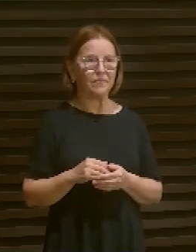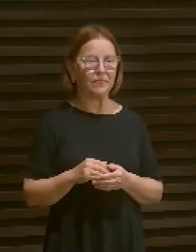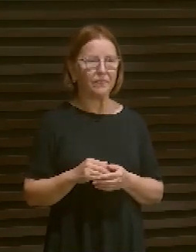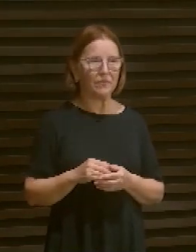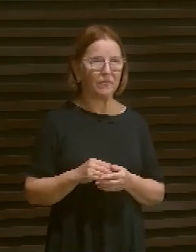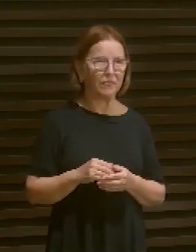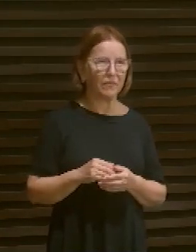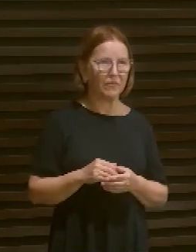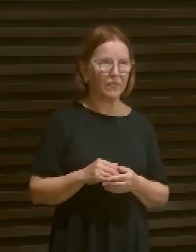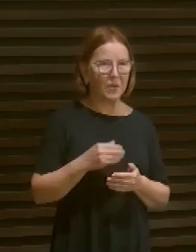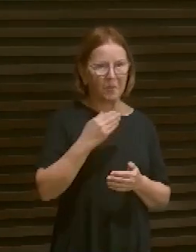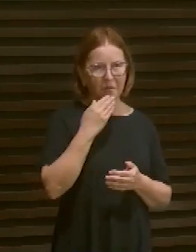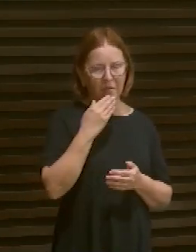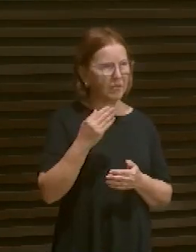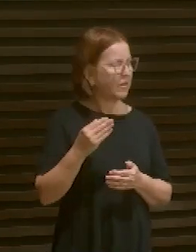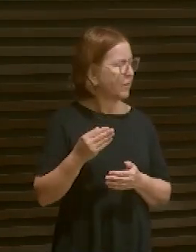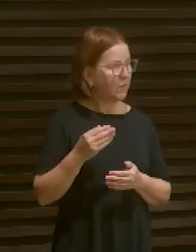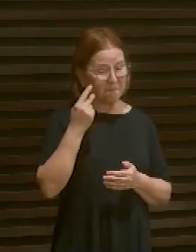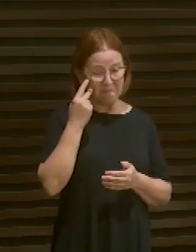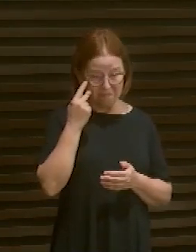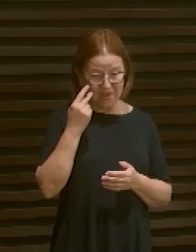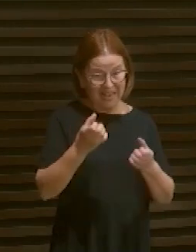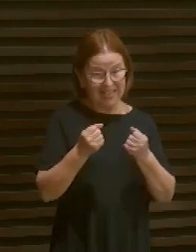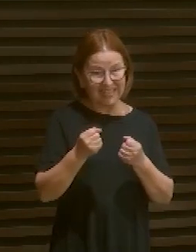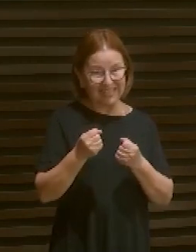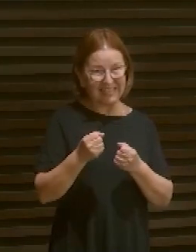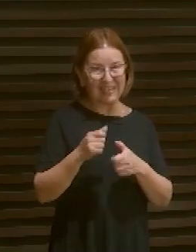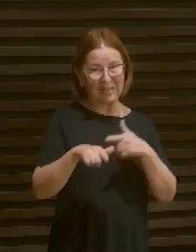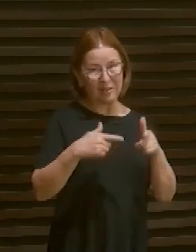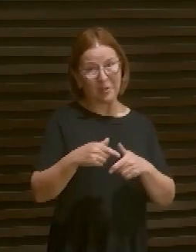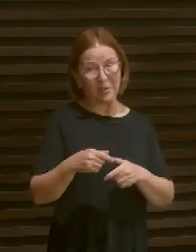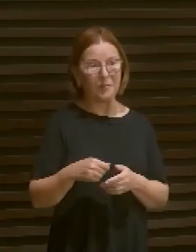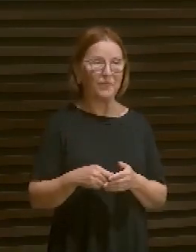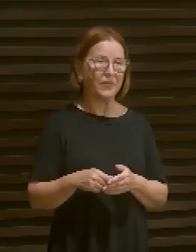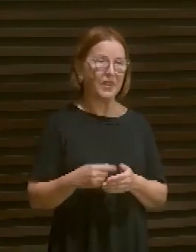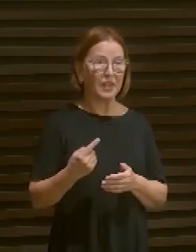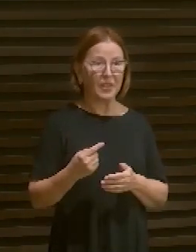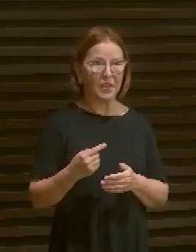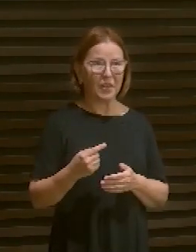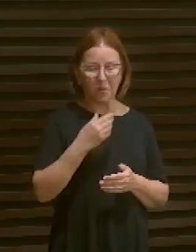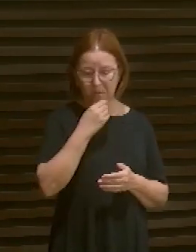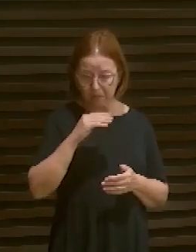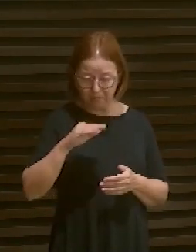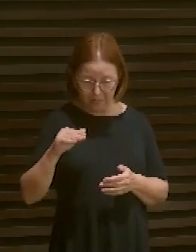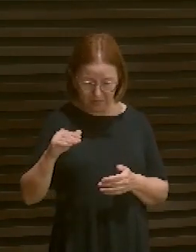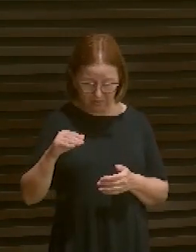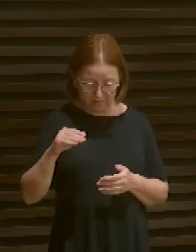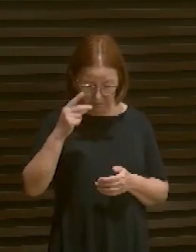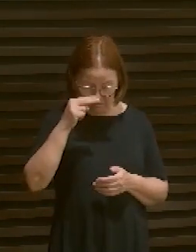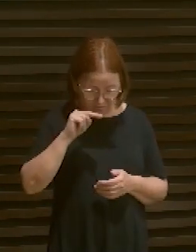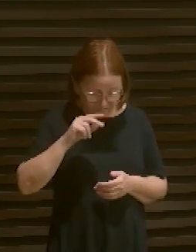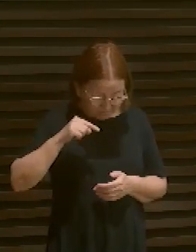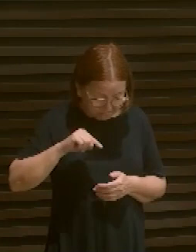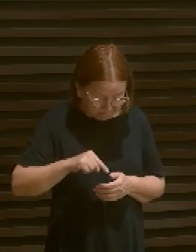e pediram para ele aceitar a tarefa. E aquele pequeno olhou para o fundo do abismo, deu